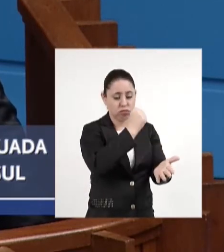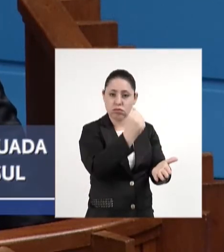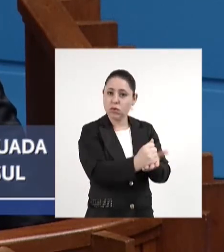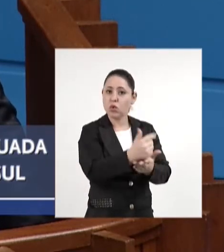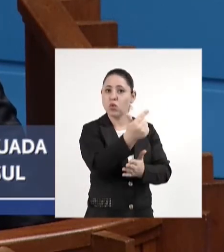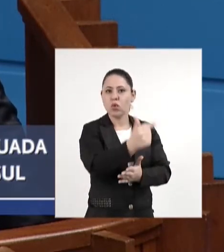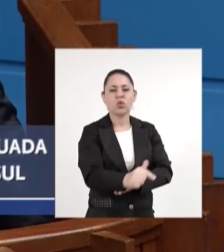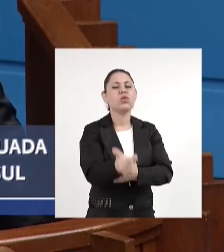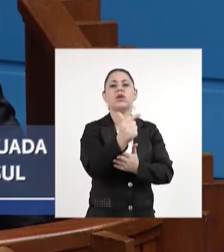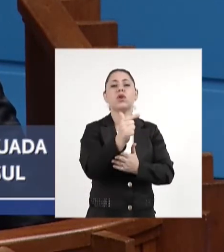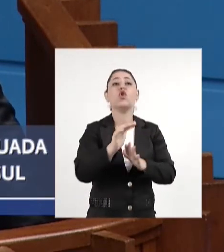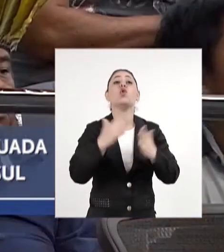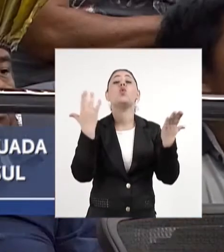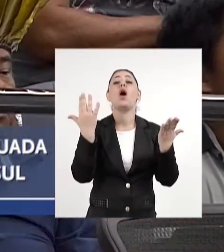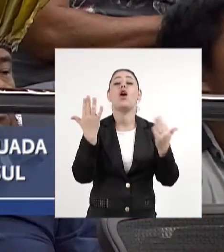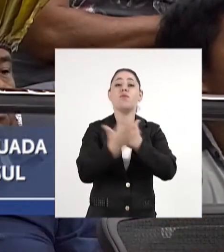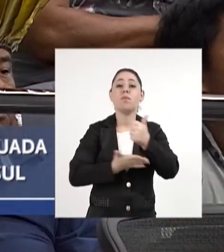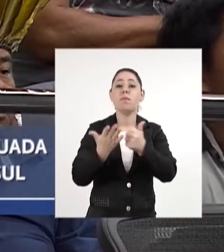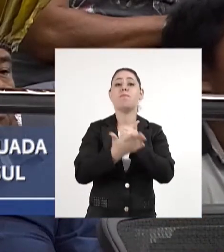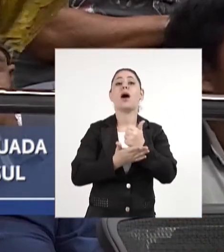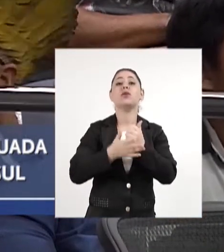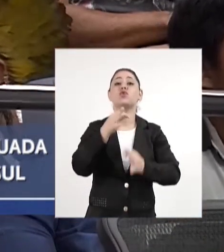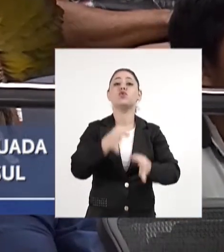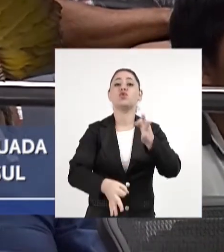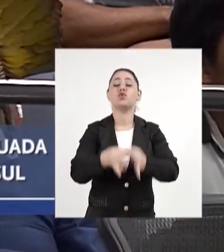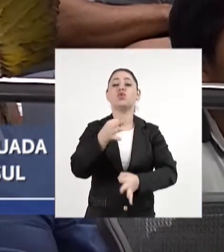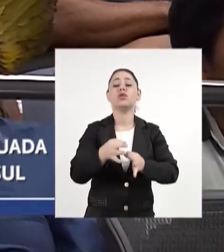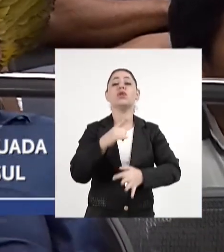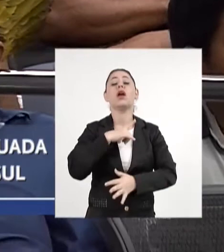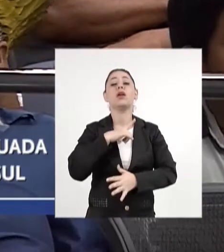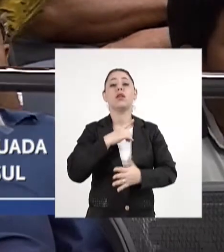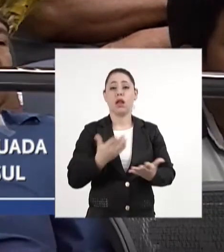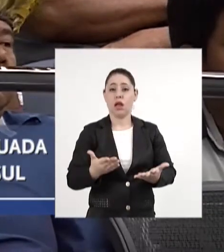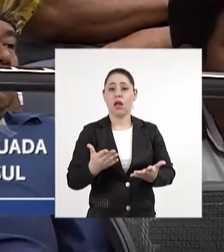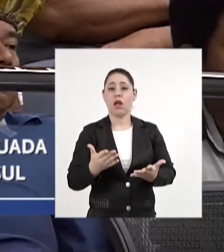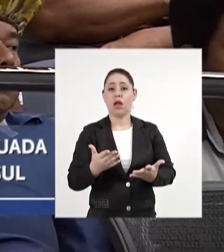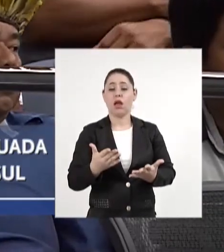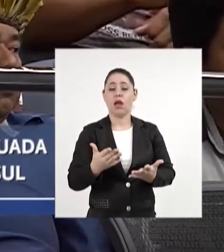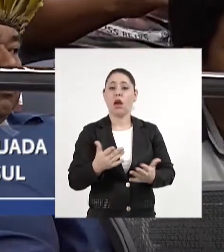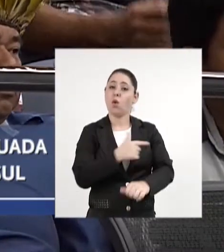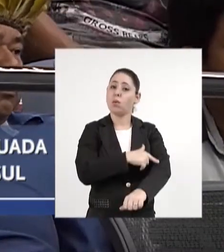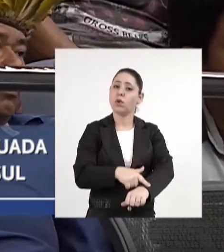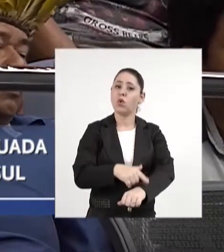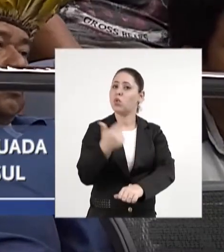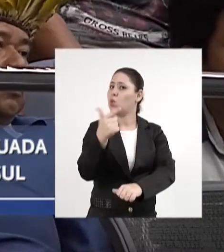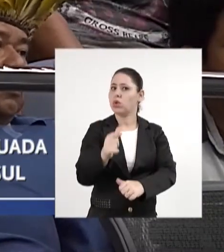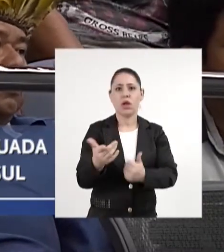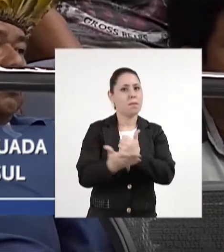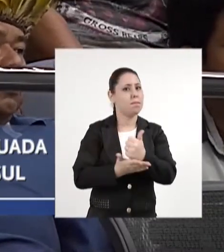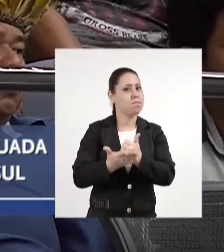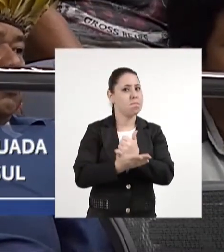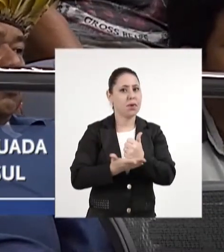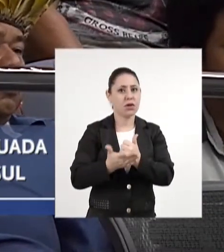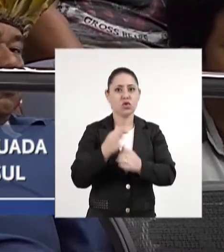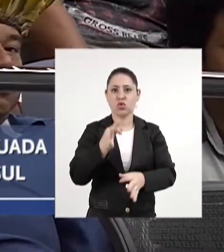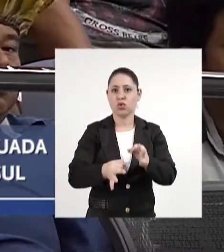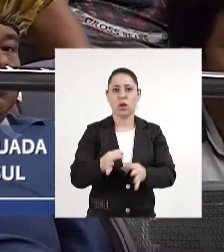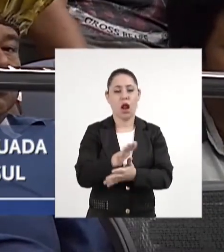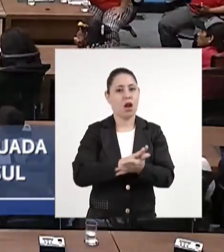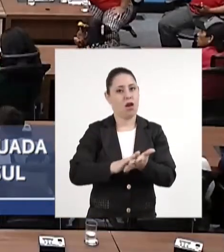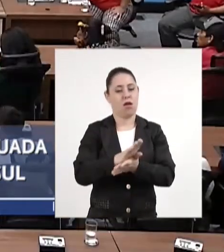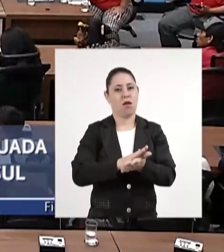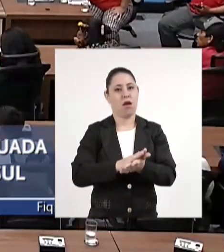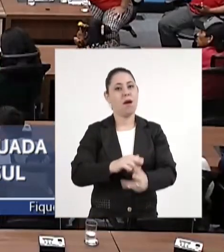Qual que é o fundamento jurídico dessa conduta? Não tem suporte jurídico nenhum. Então,